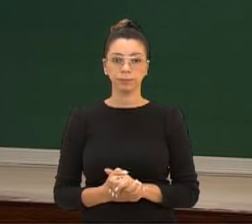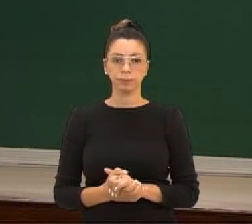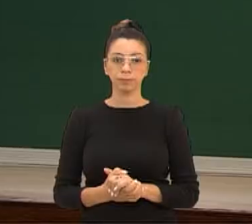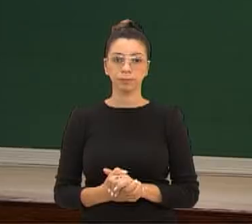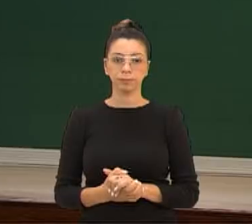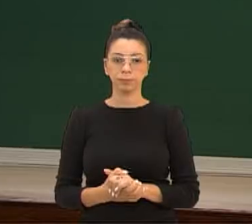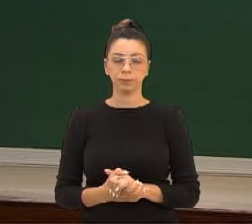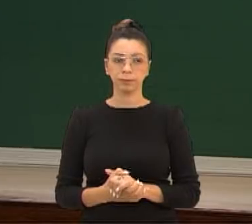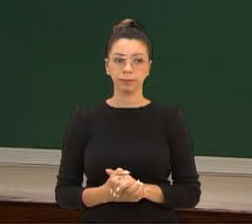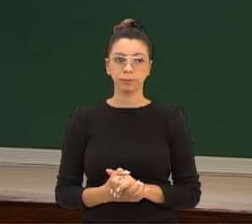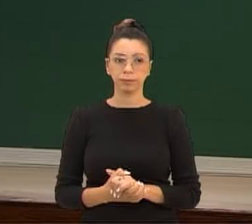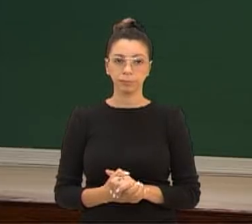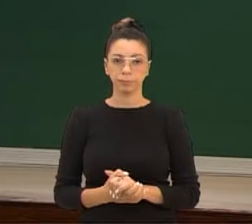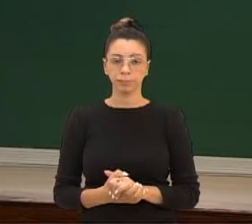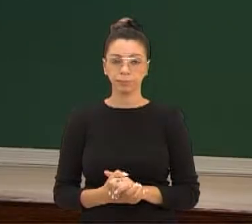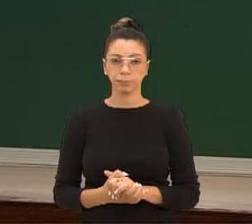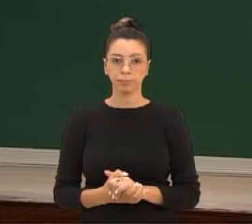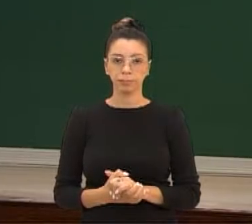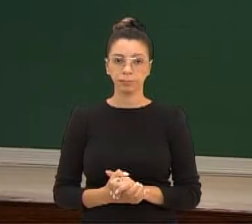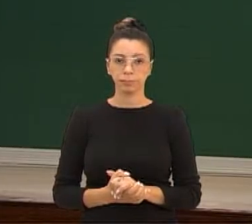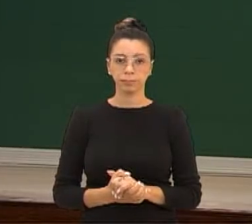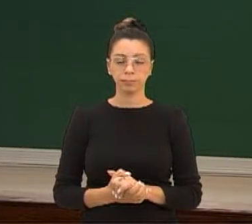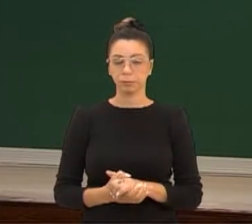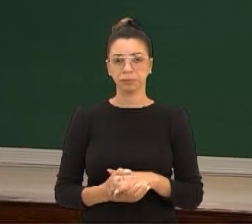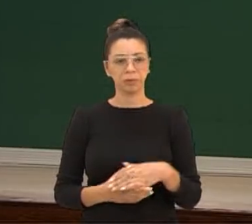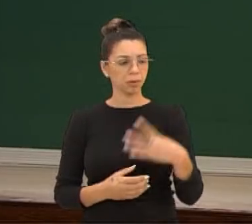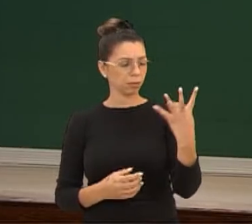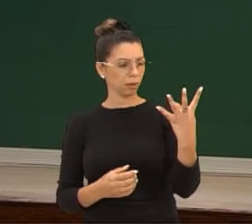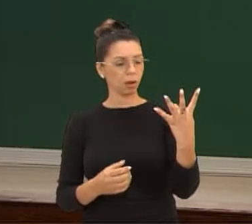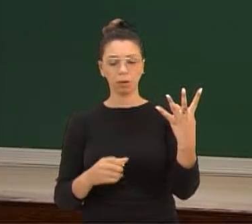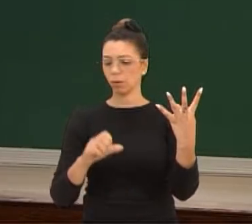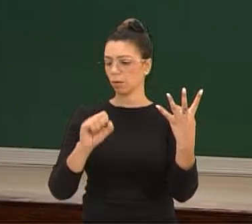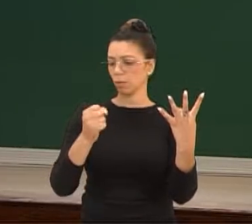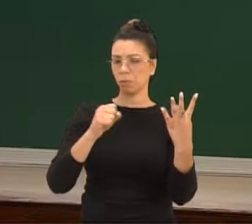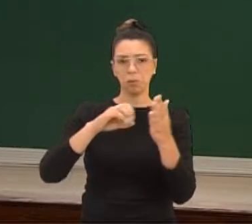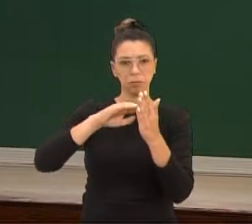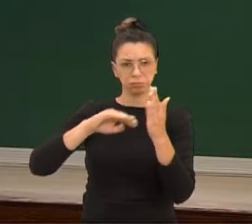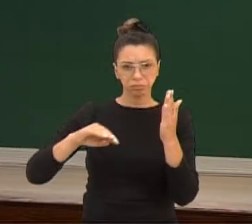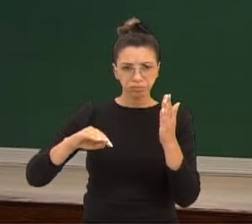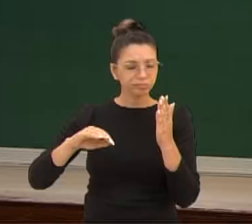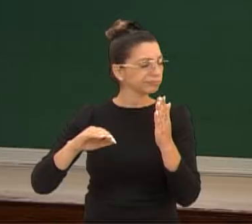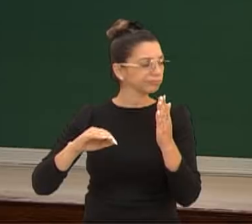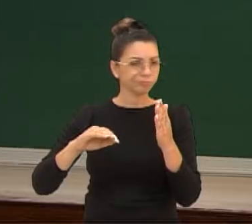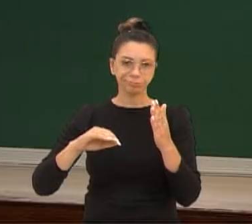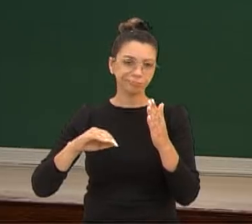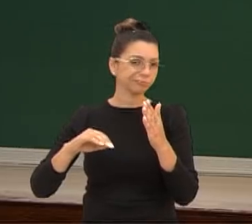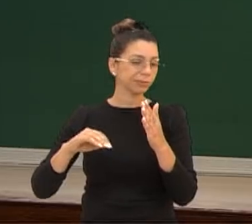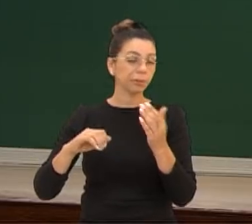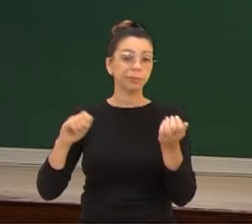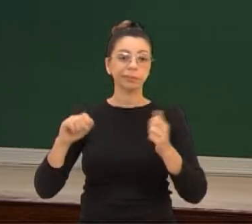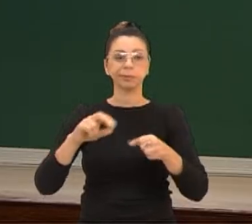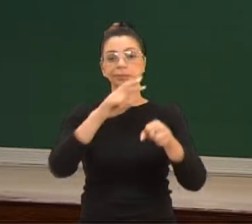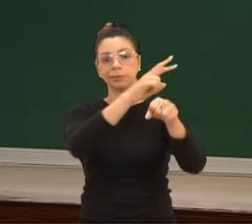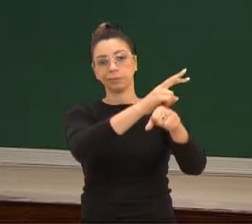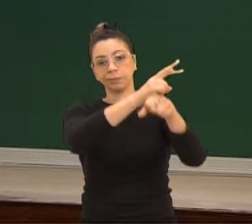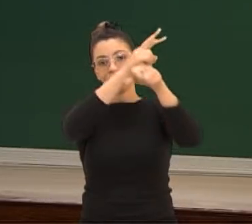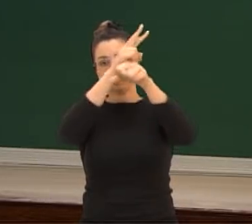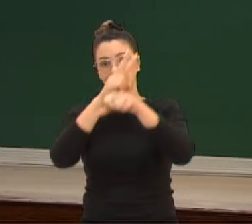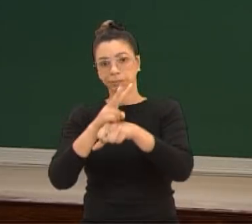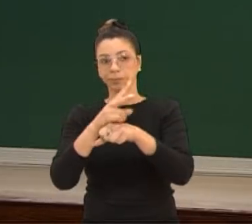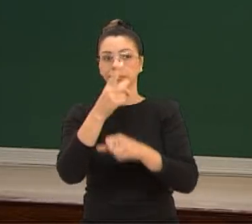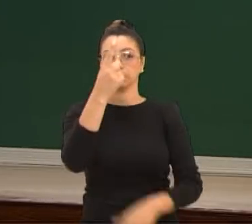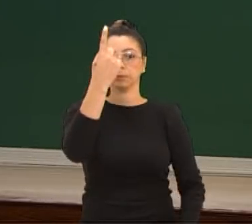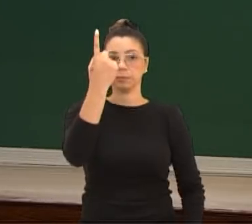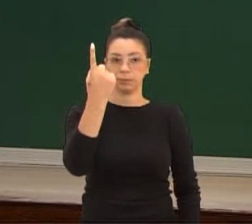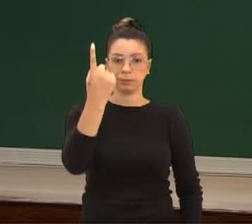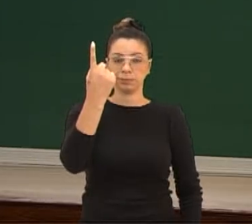ok? Só que dá para tirar 8 de 4? Não. Então, nós emprestamos 1 dessa casinha,